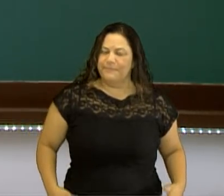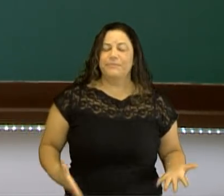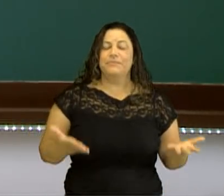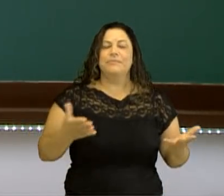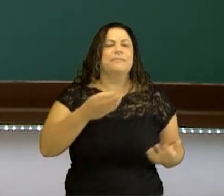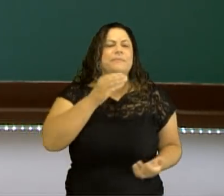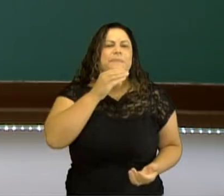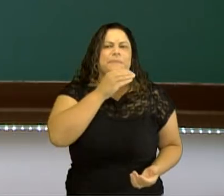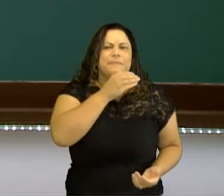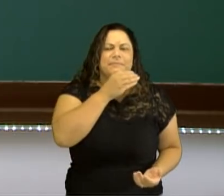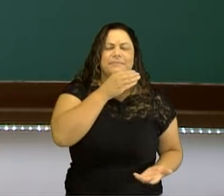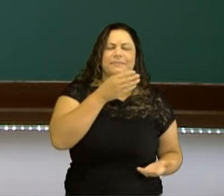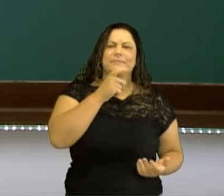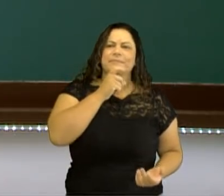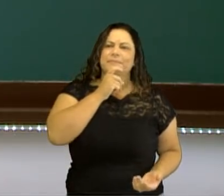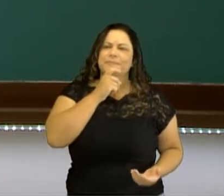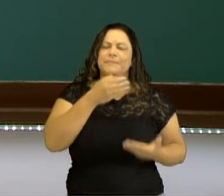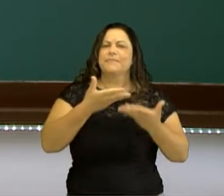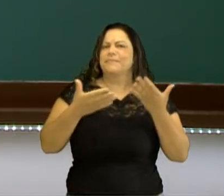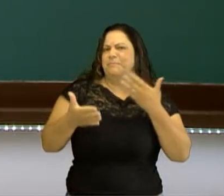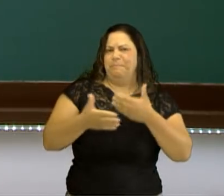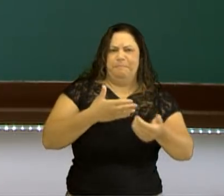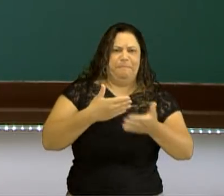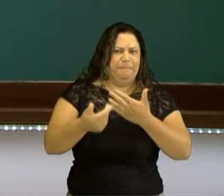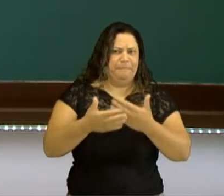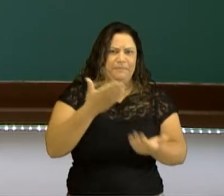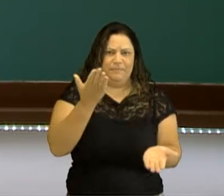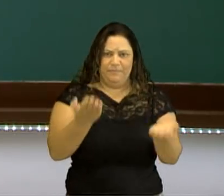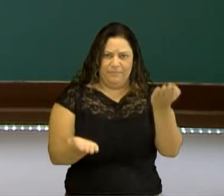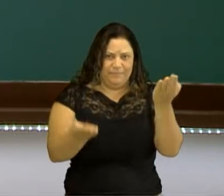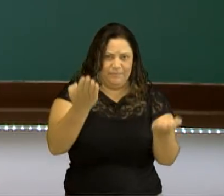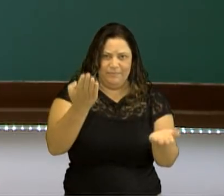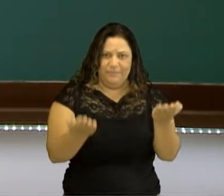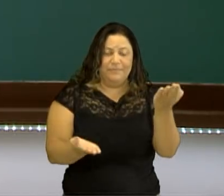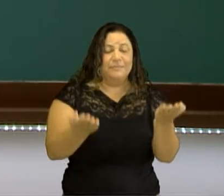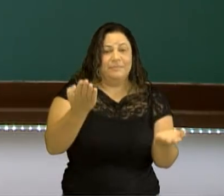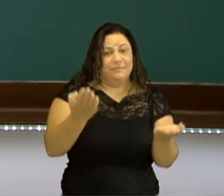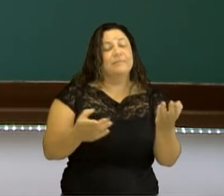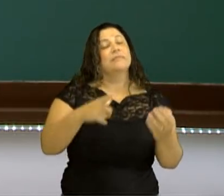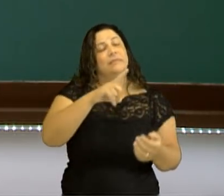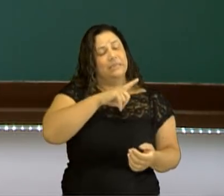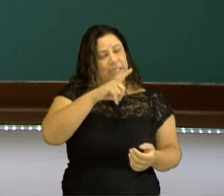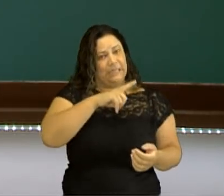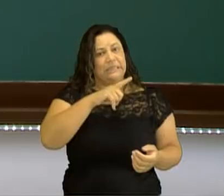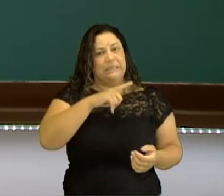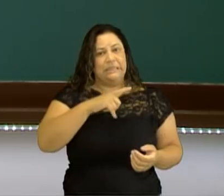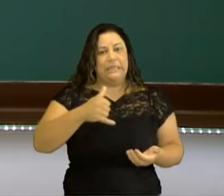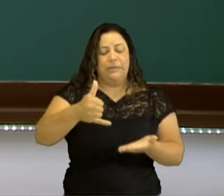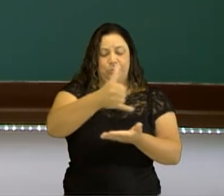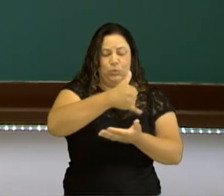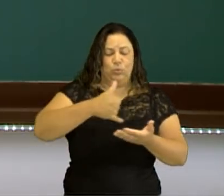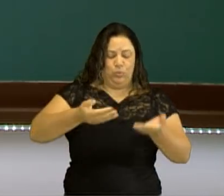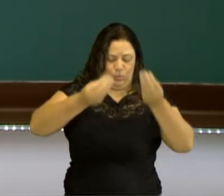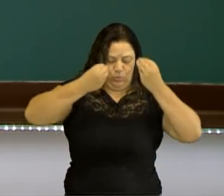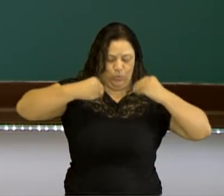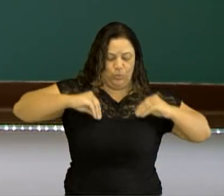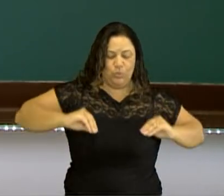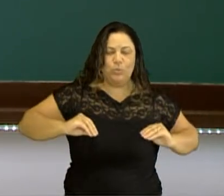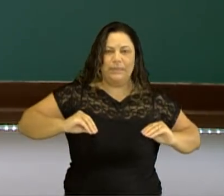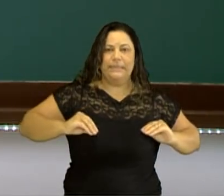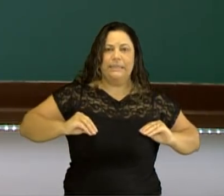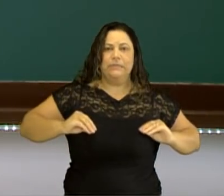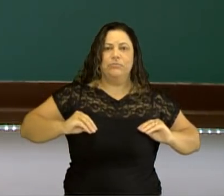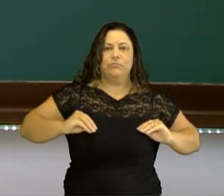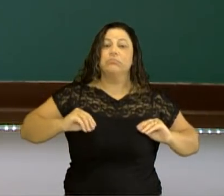Todos nós, não importa o nosso peso, todos nós temos uma quantidade de gordura estocada no nosso corpo,